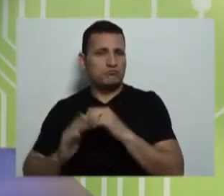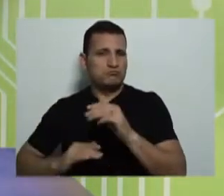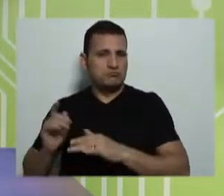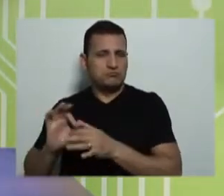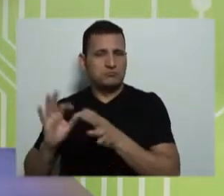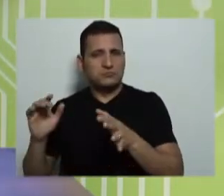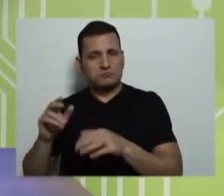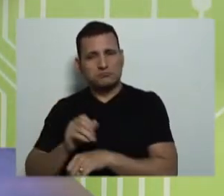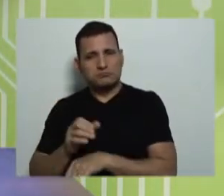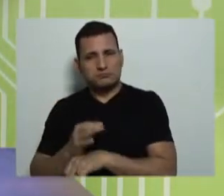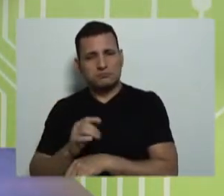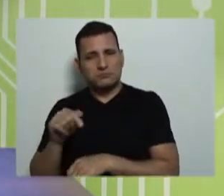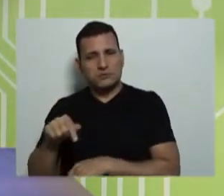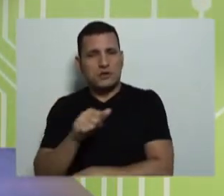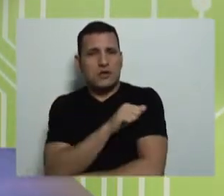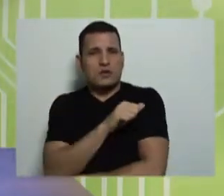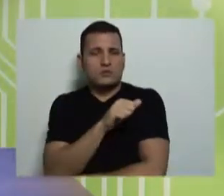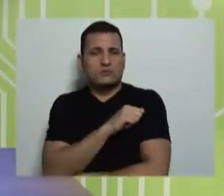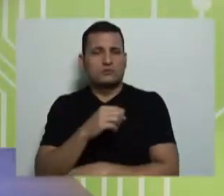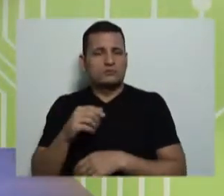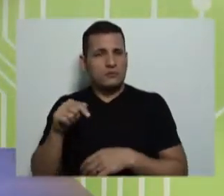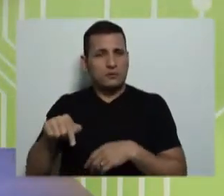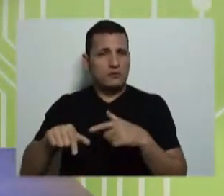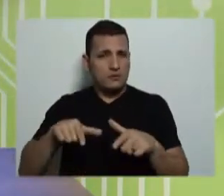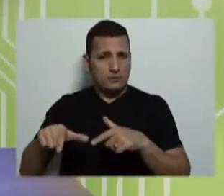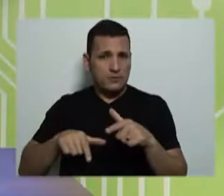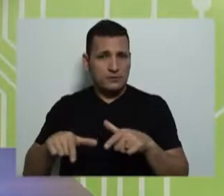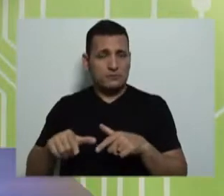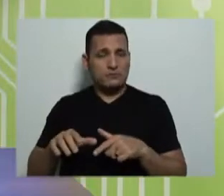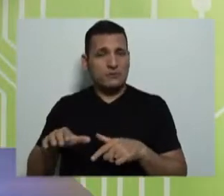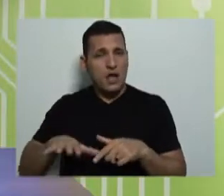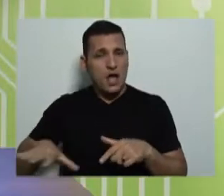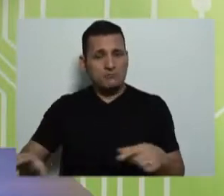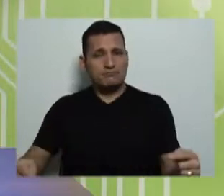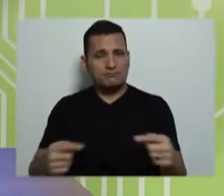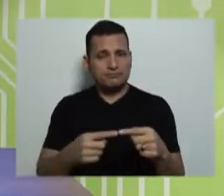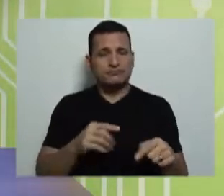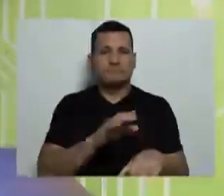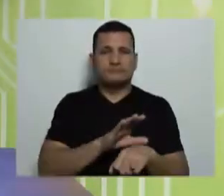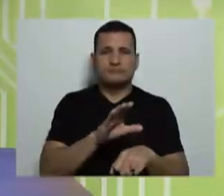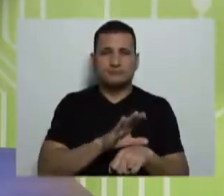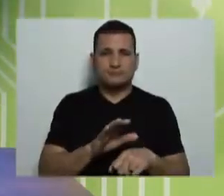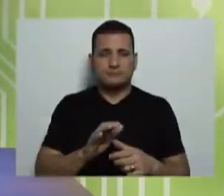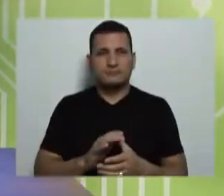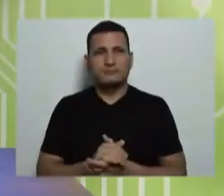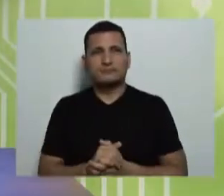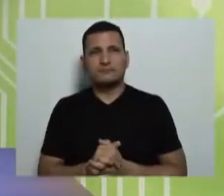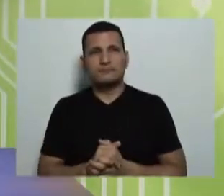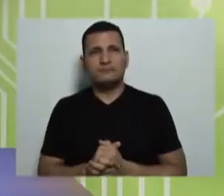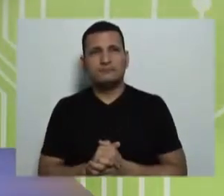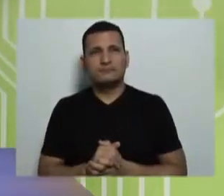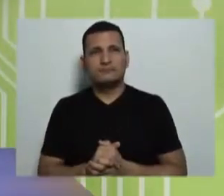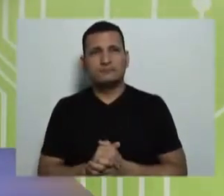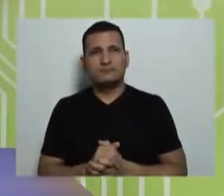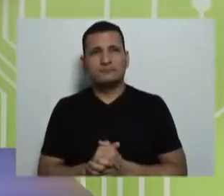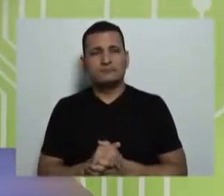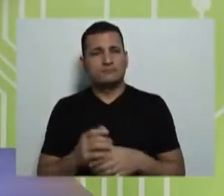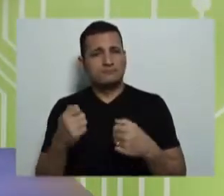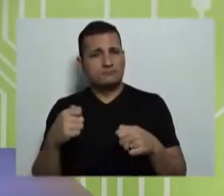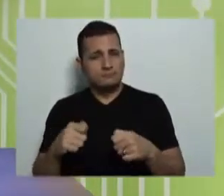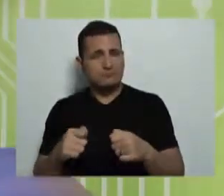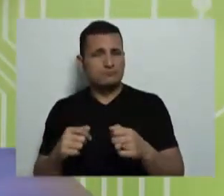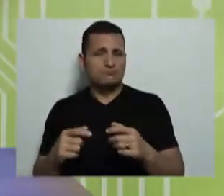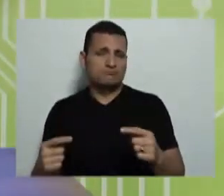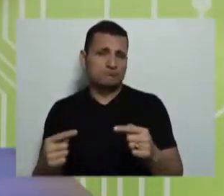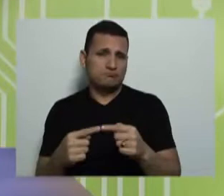aluno, que tem que trabalhar na área desse eixo formativo do curso. Sendo bem simples, pessoal, tem que ter a ver com